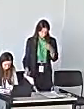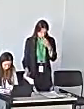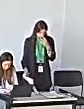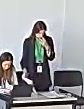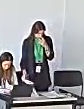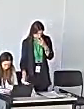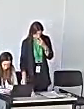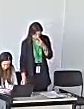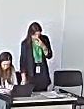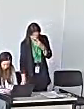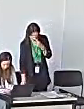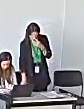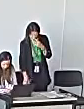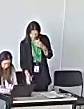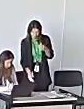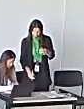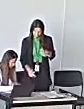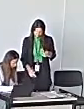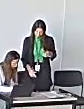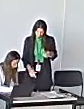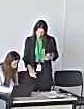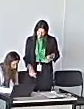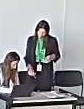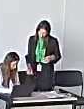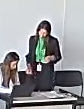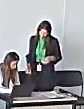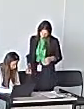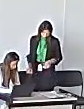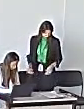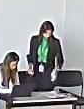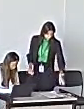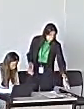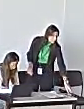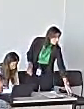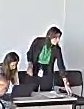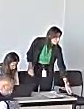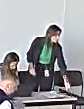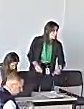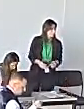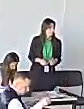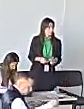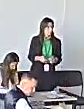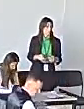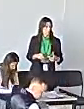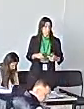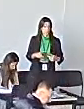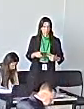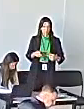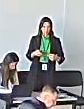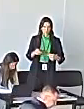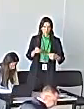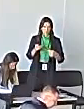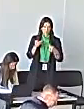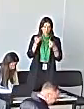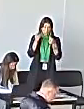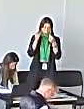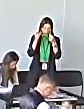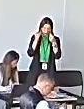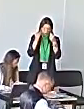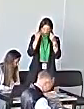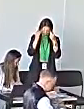e às vezes perde a vaga gratuita. Então é importante que nós façamos pressão